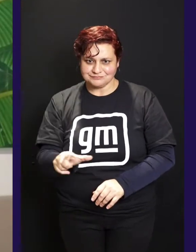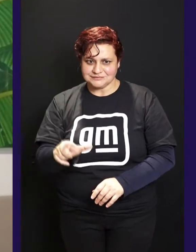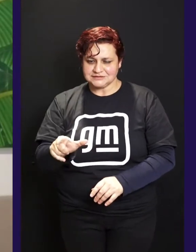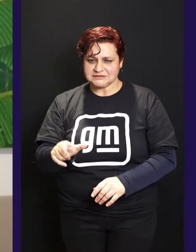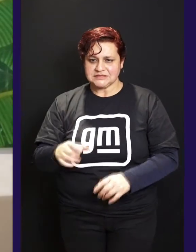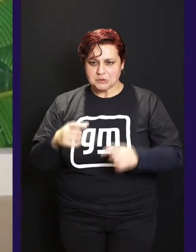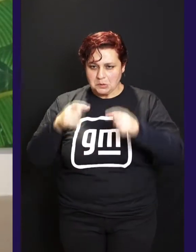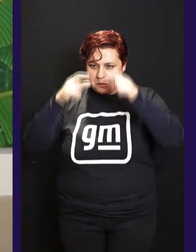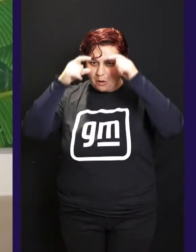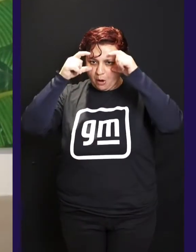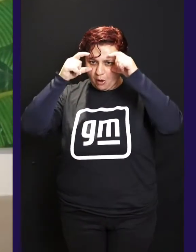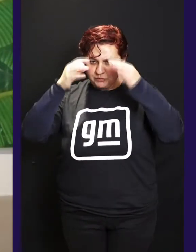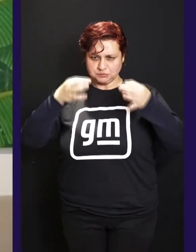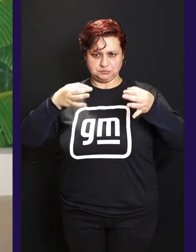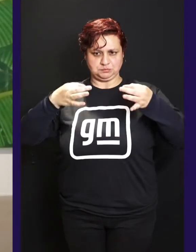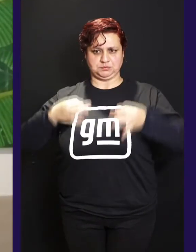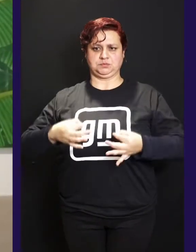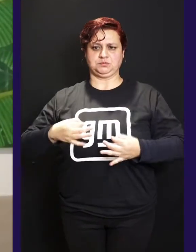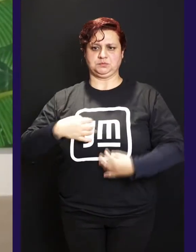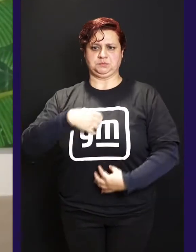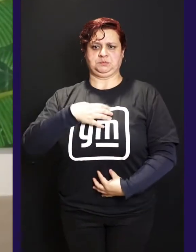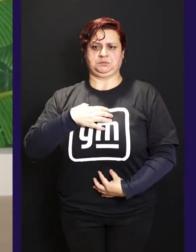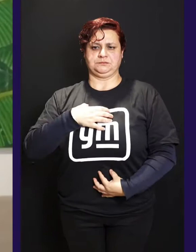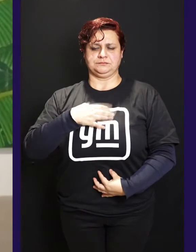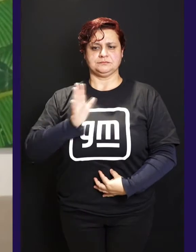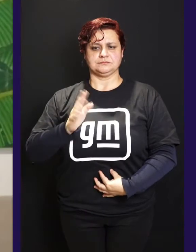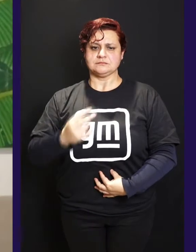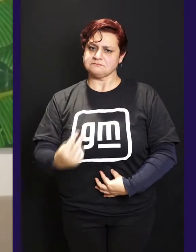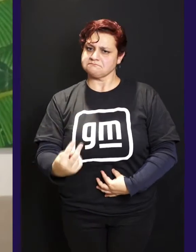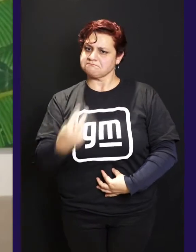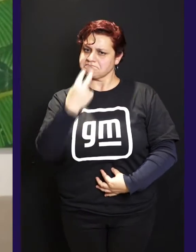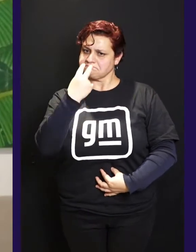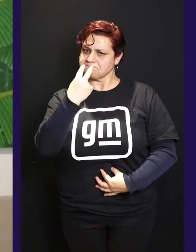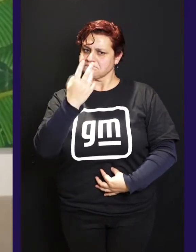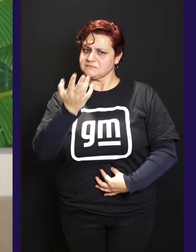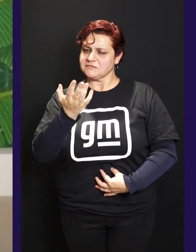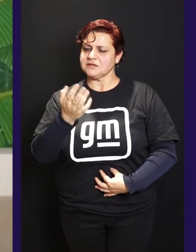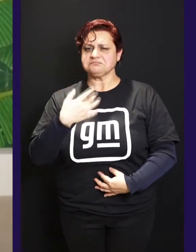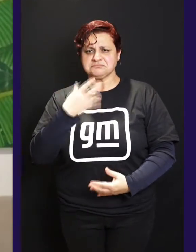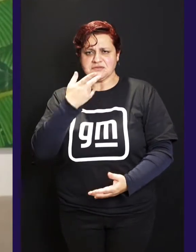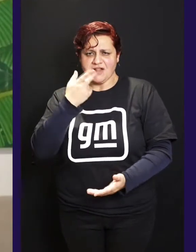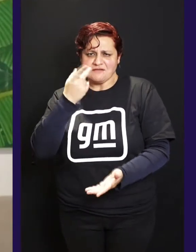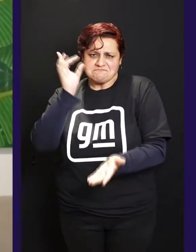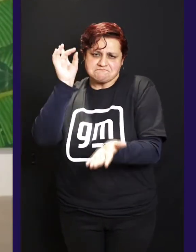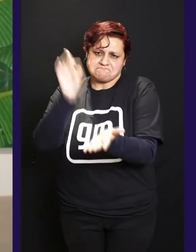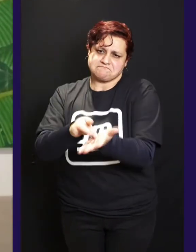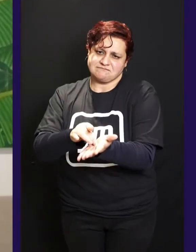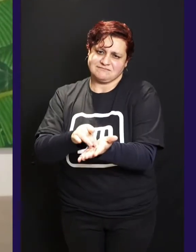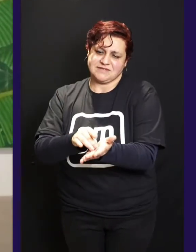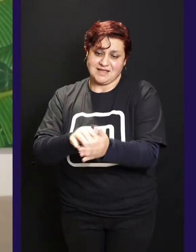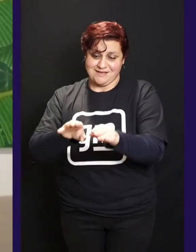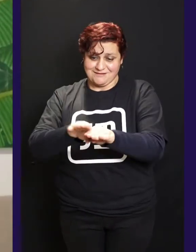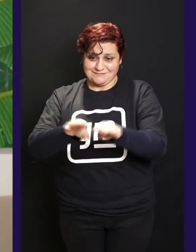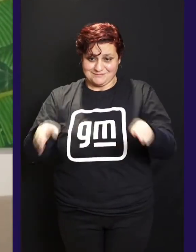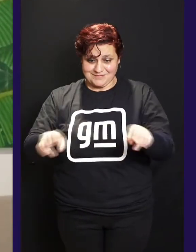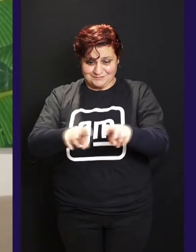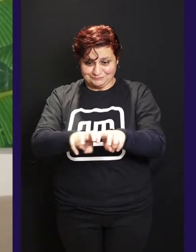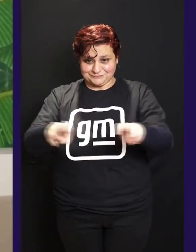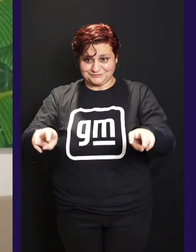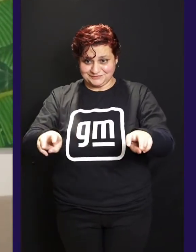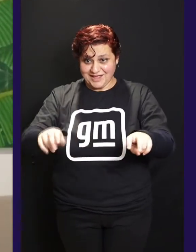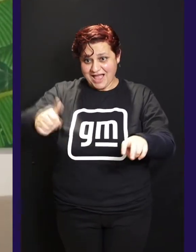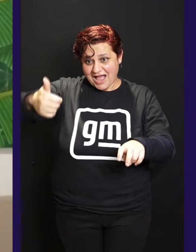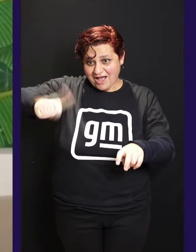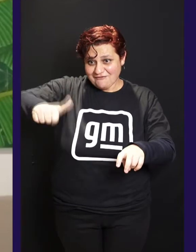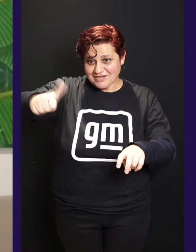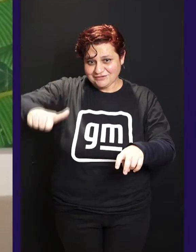óculos assim também, ele olhou para mim e falou, sinceramente eu acho que não. Sinceramente eu acho que a banca avaliadora de um concurso público como esse